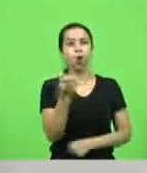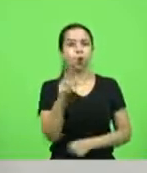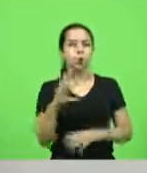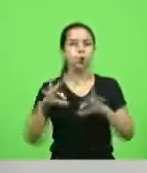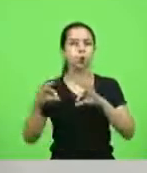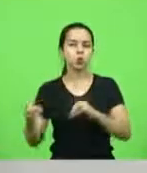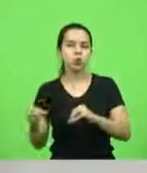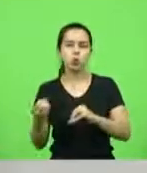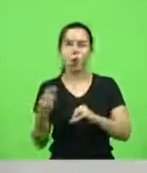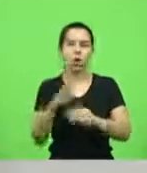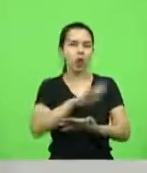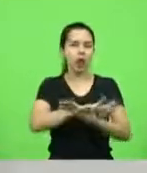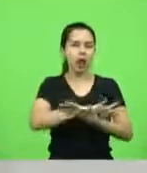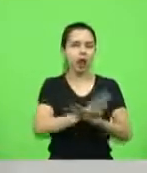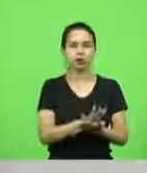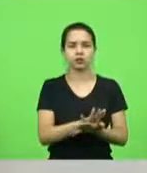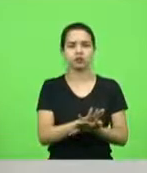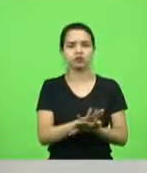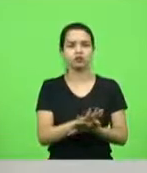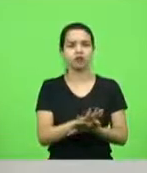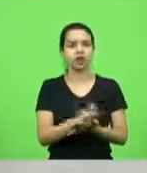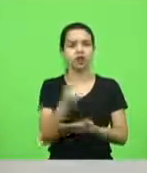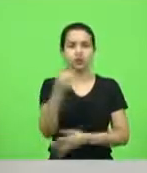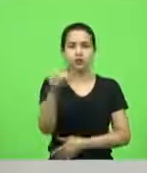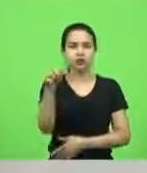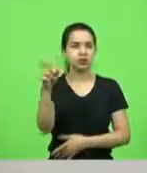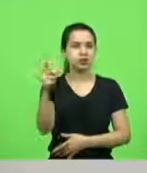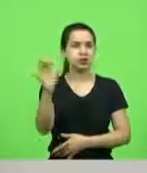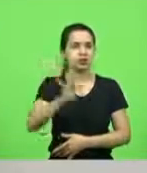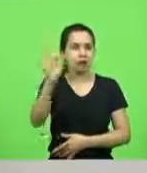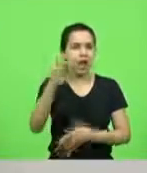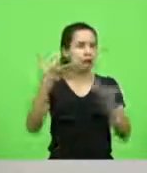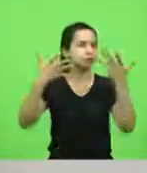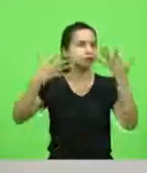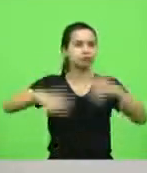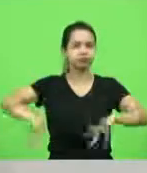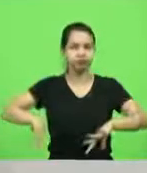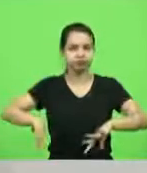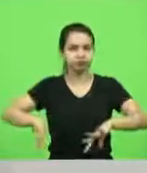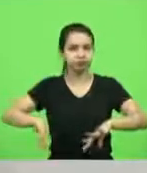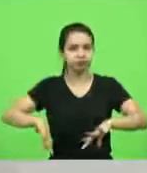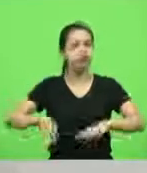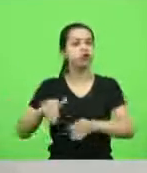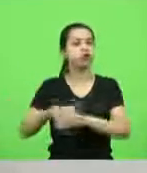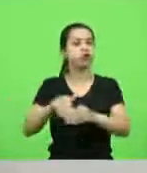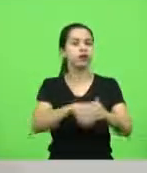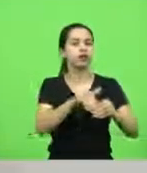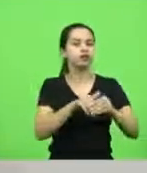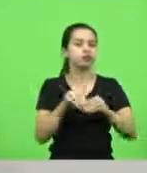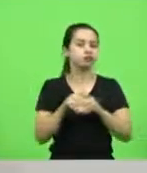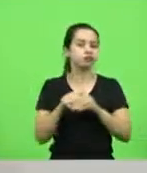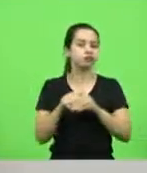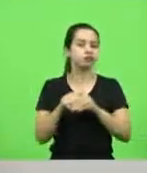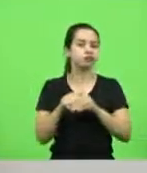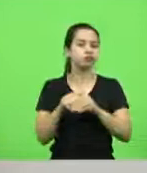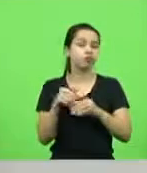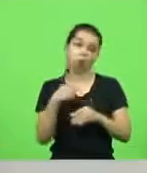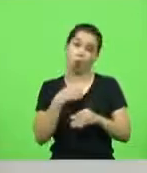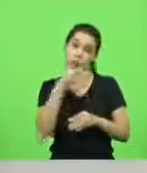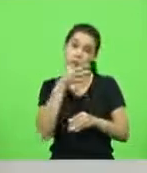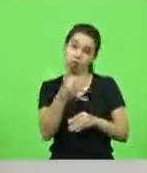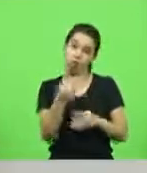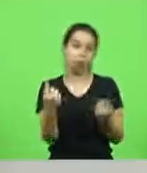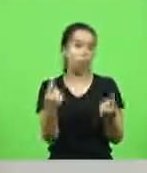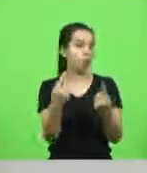nada abriram mão dos dezessete por cento em votação em Assembleia contrário a minha opinião que sempre foi